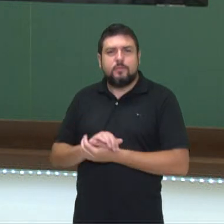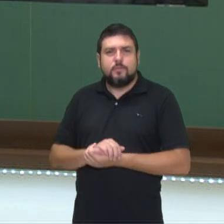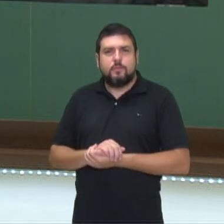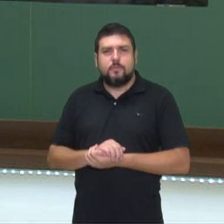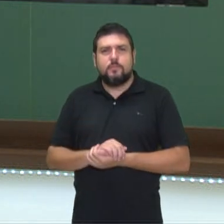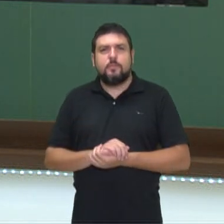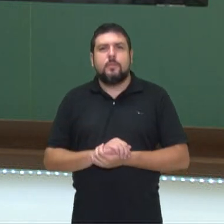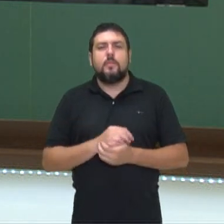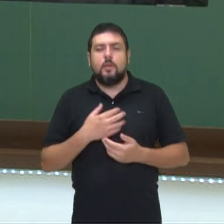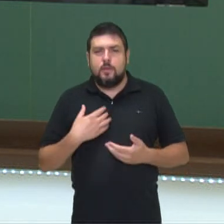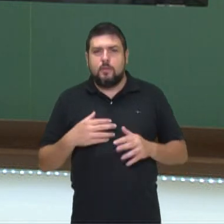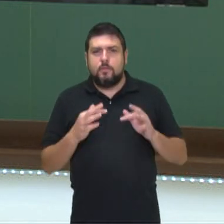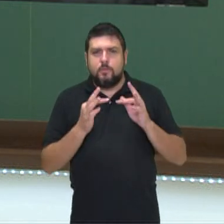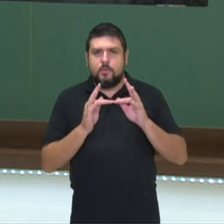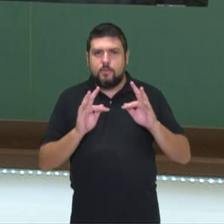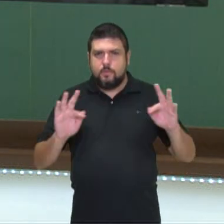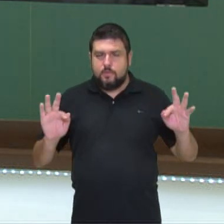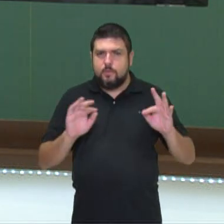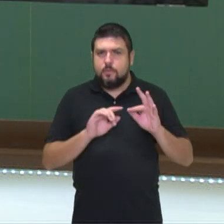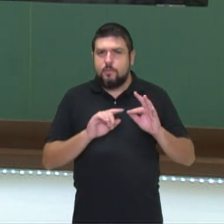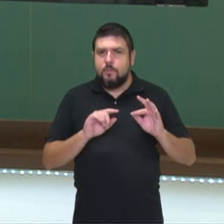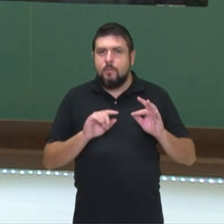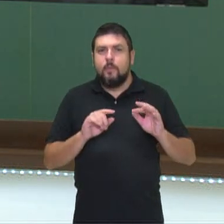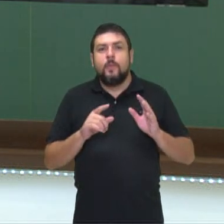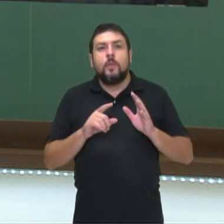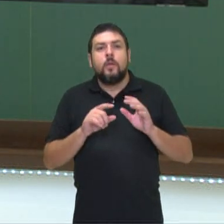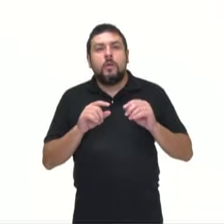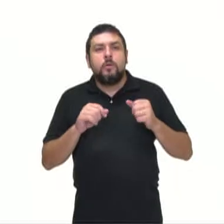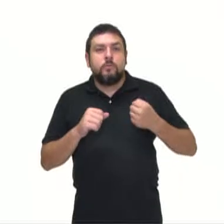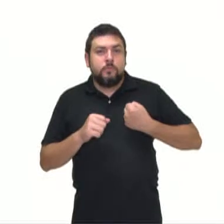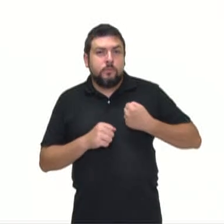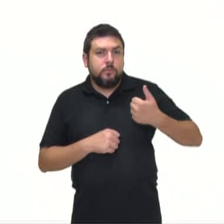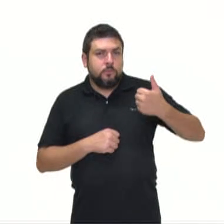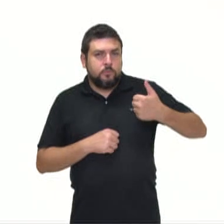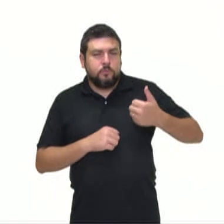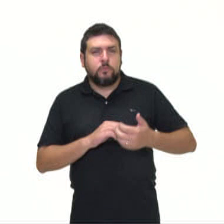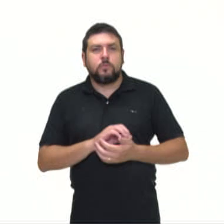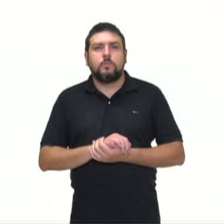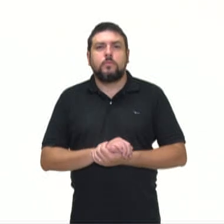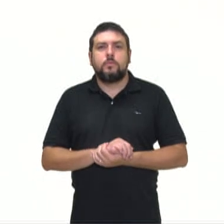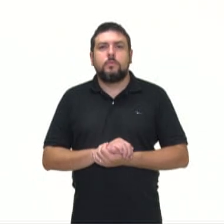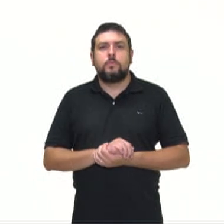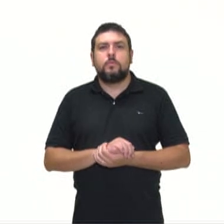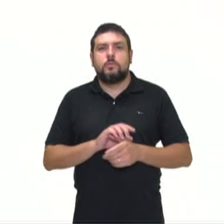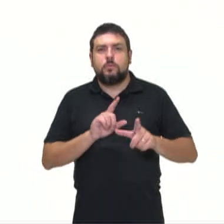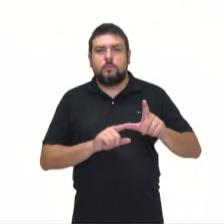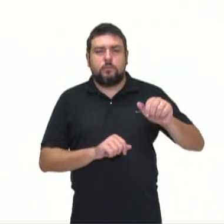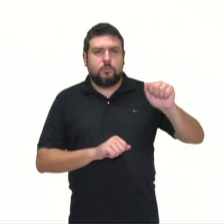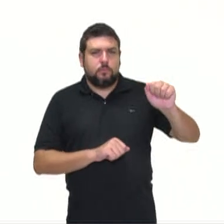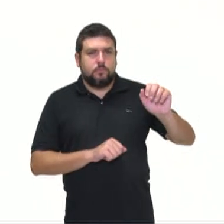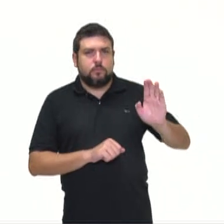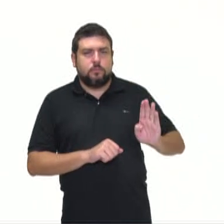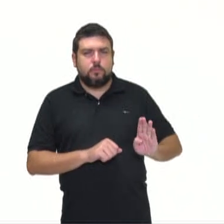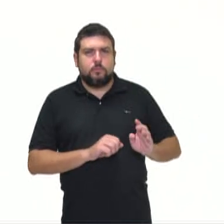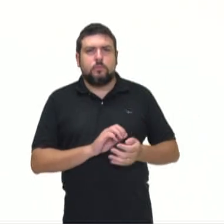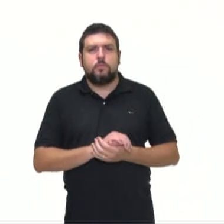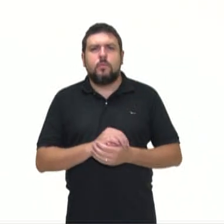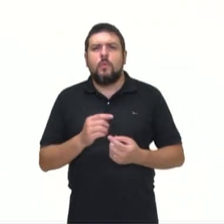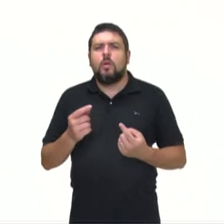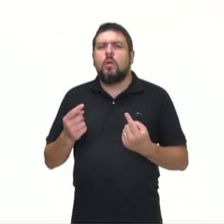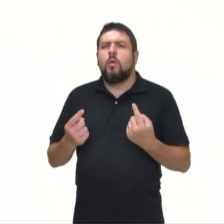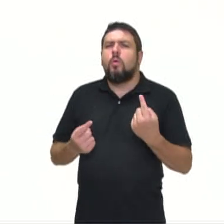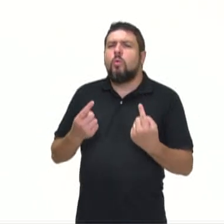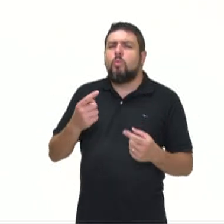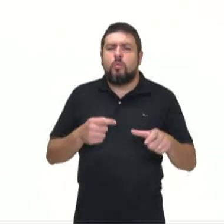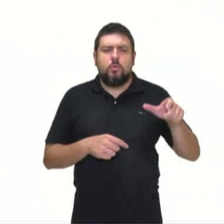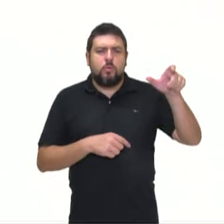nesses enunciados, nessas orações do exercício 1, nós temos aqui letra A e letra B. Qual é o sujeito das